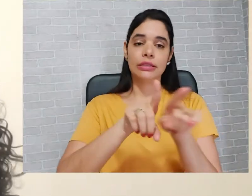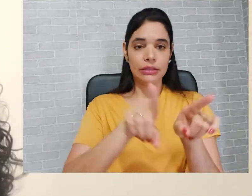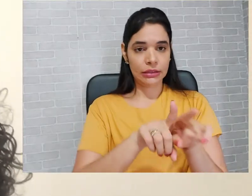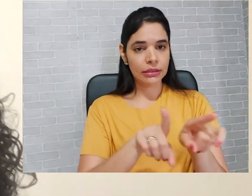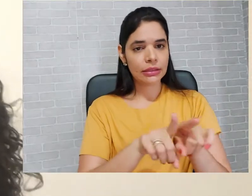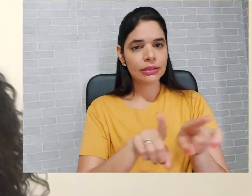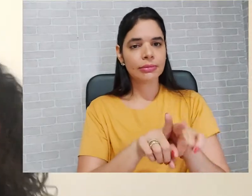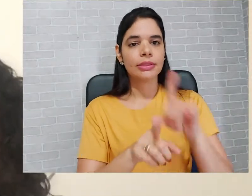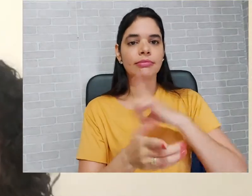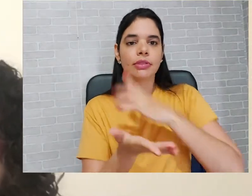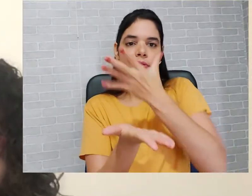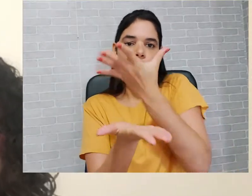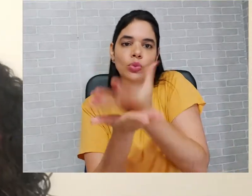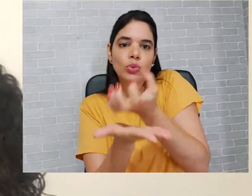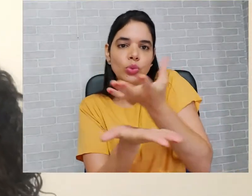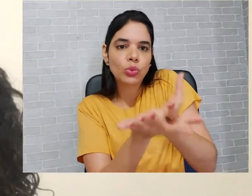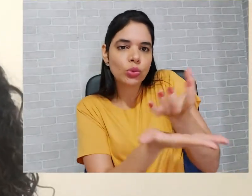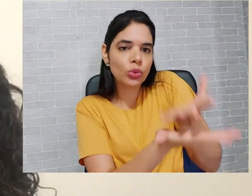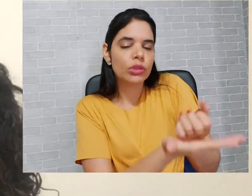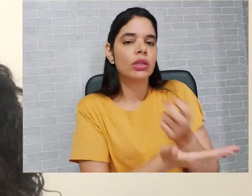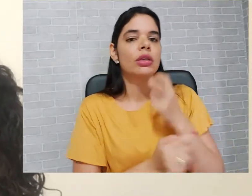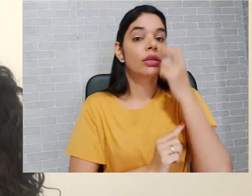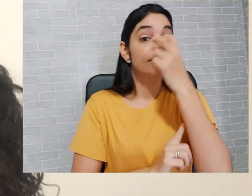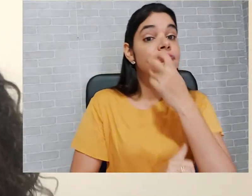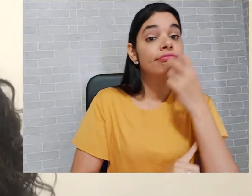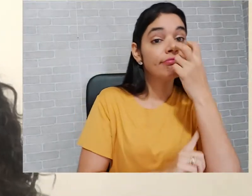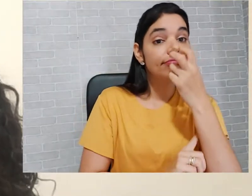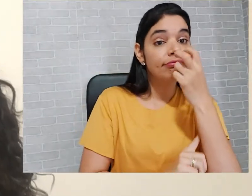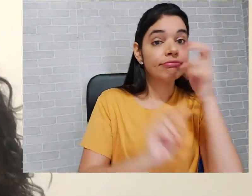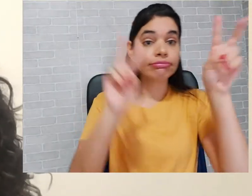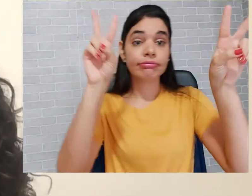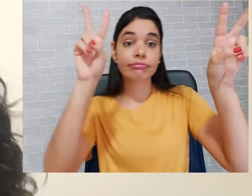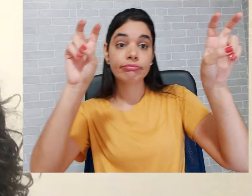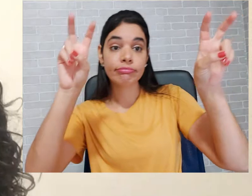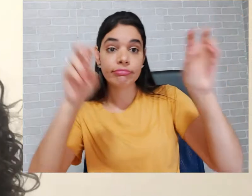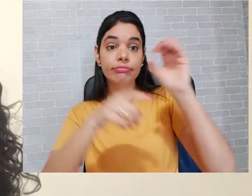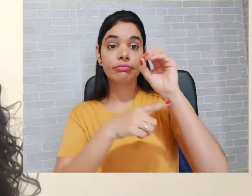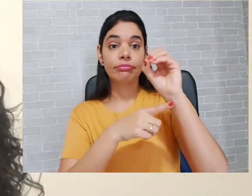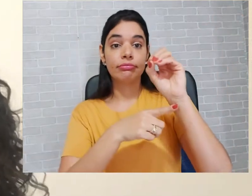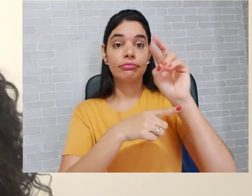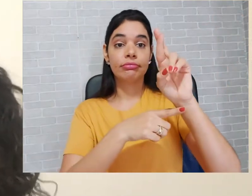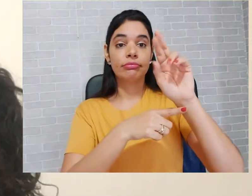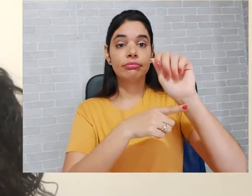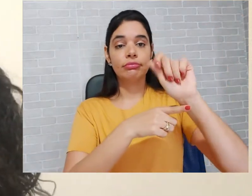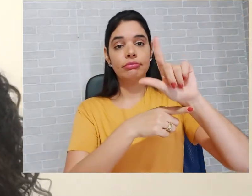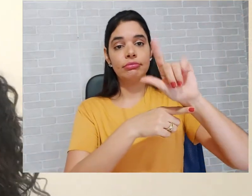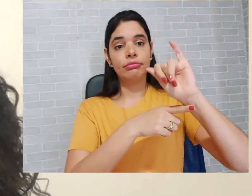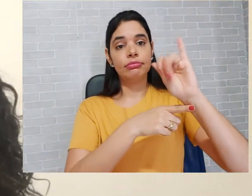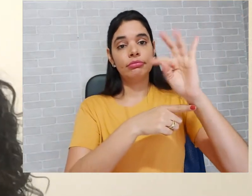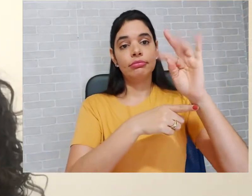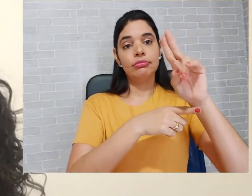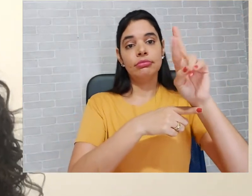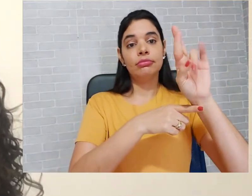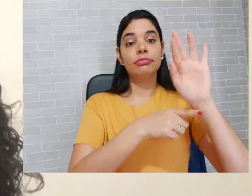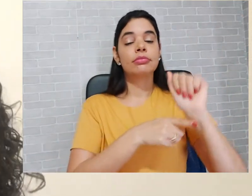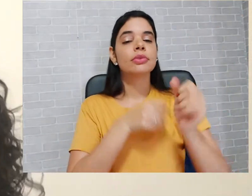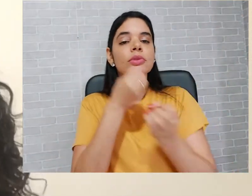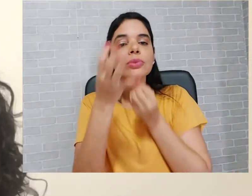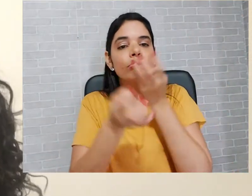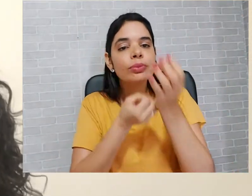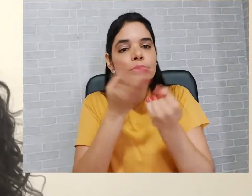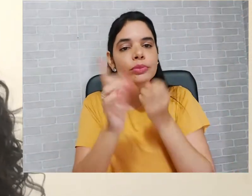Bem, dentre os registros considerados oralitura, nós podemos destacar aí, né, além